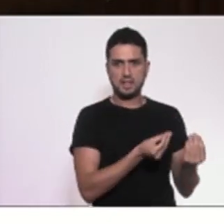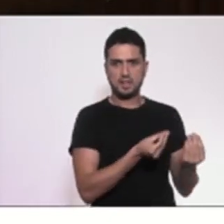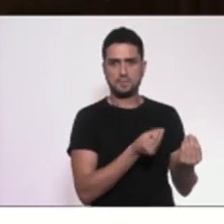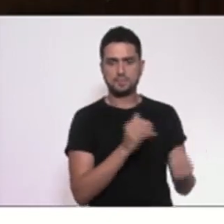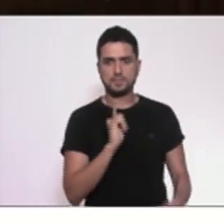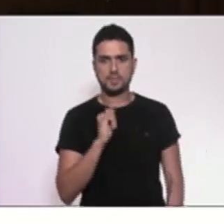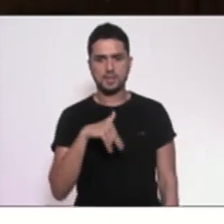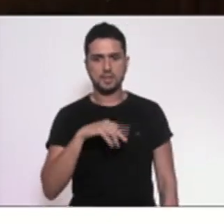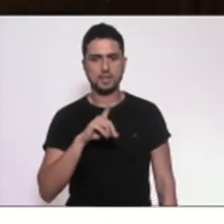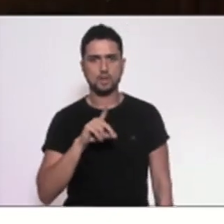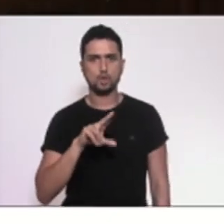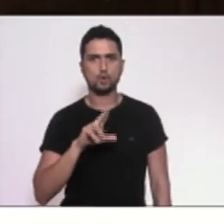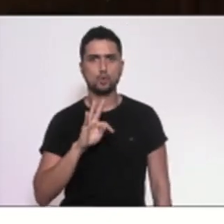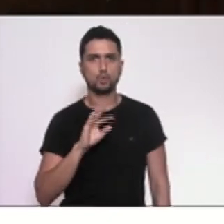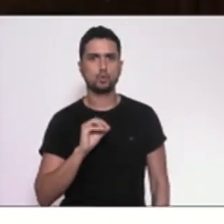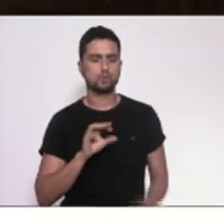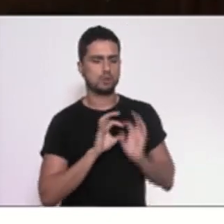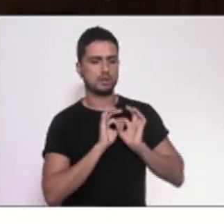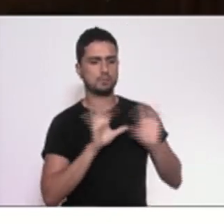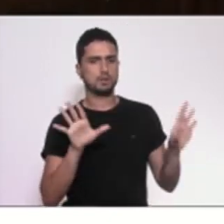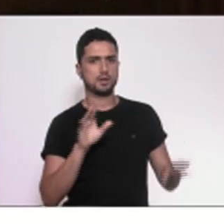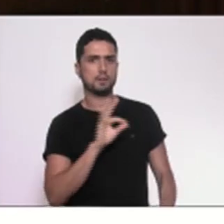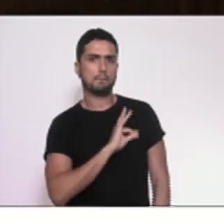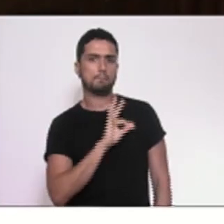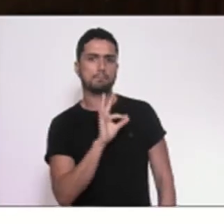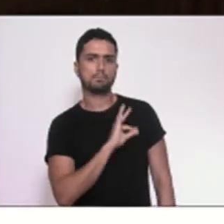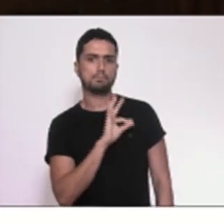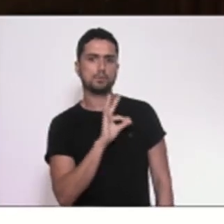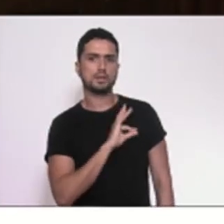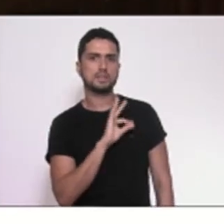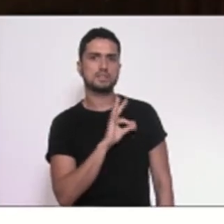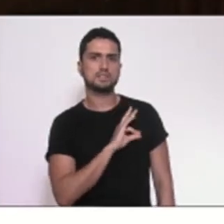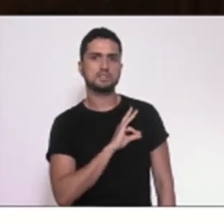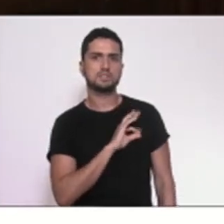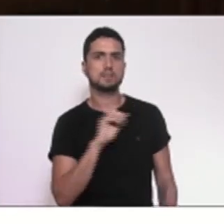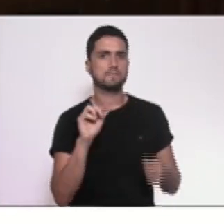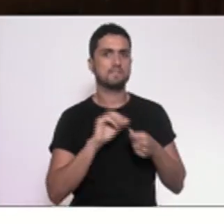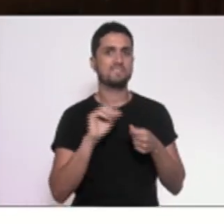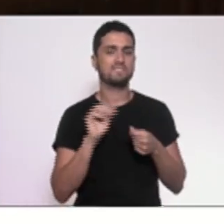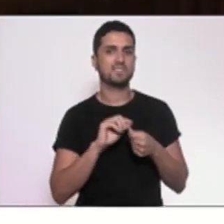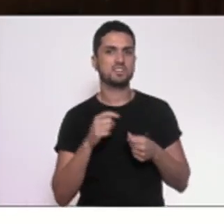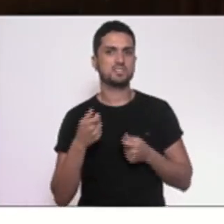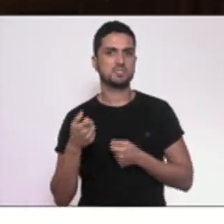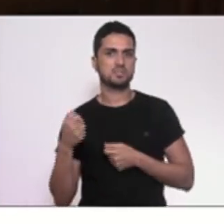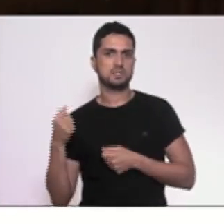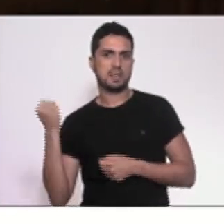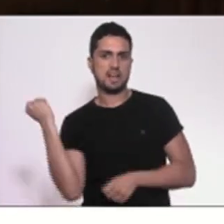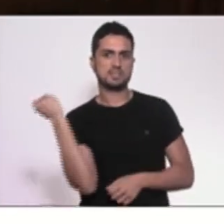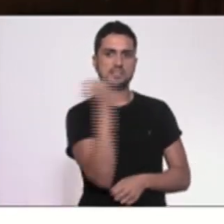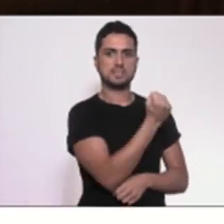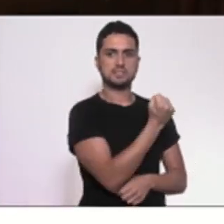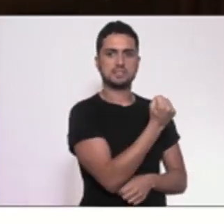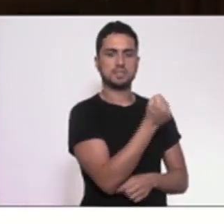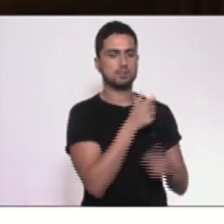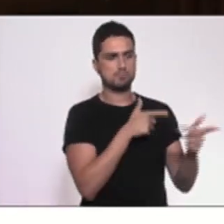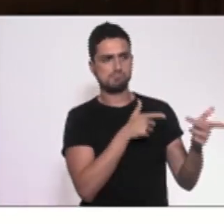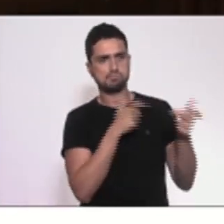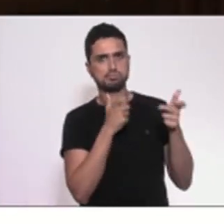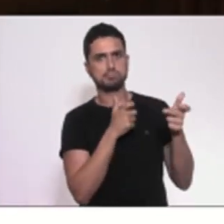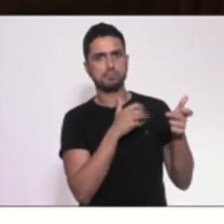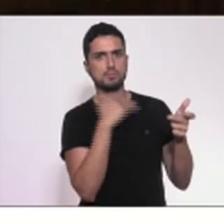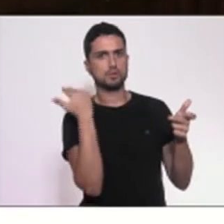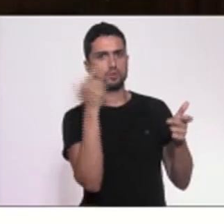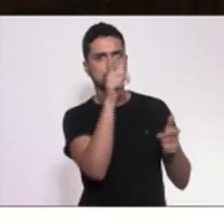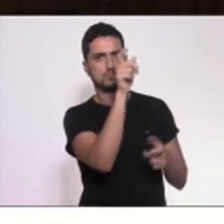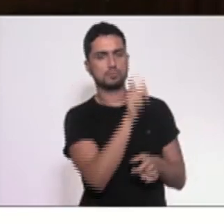que praticaram assassinatos no exercício da sua profissão, mesmo sabendo que esses policiais hoje já estão